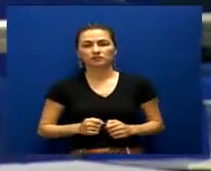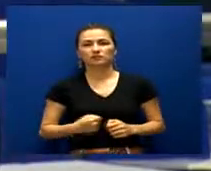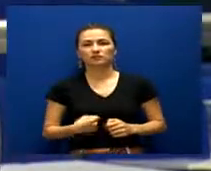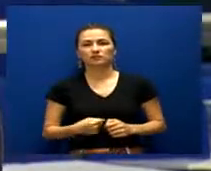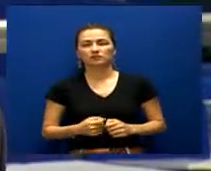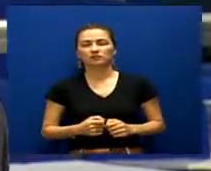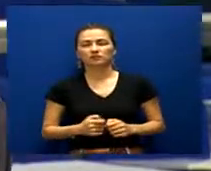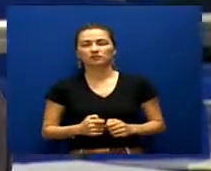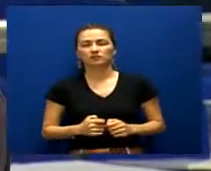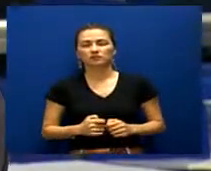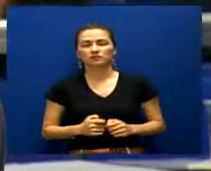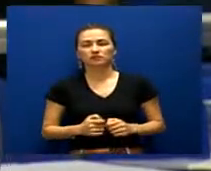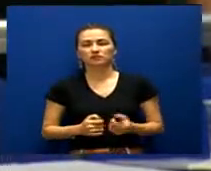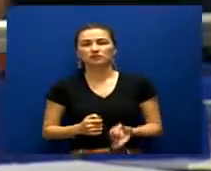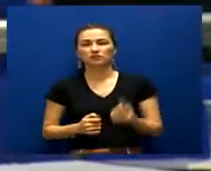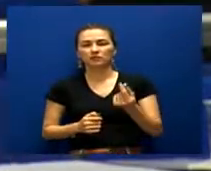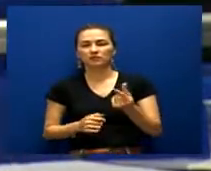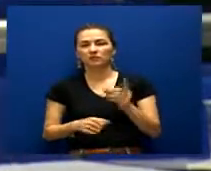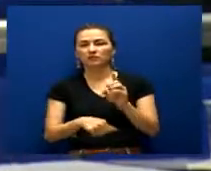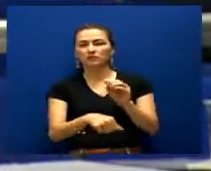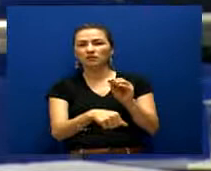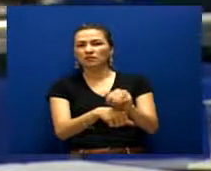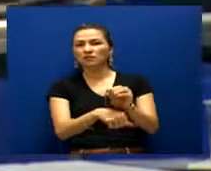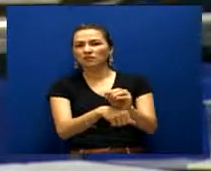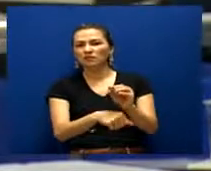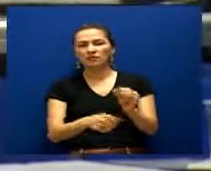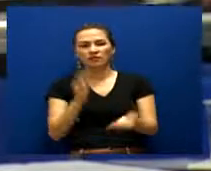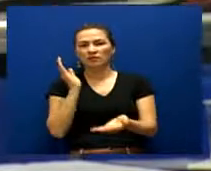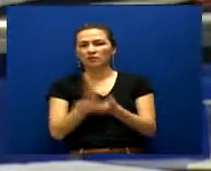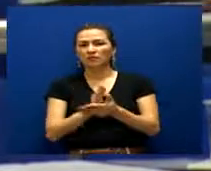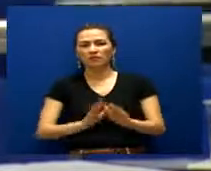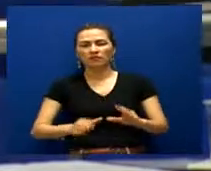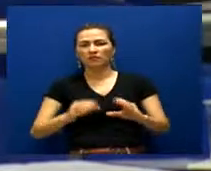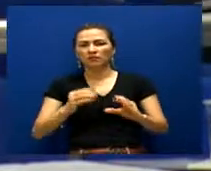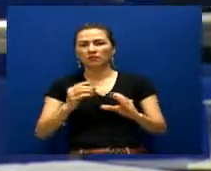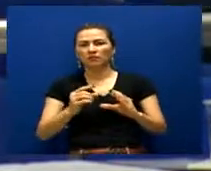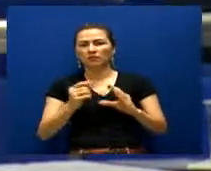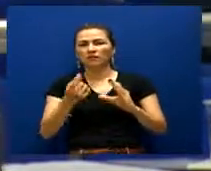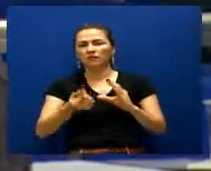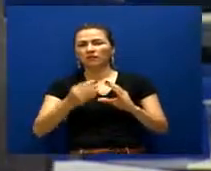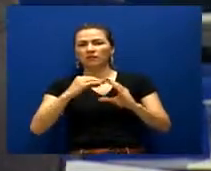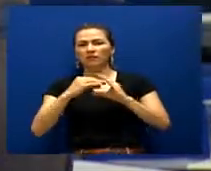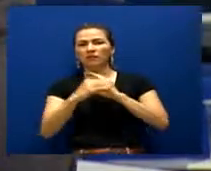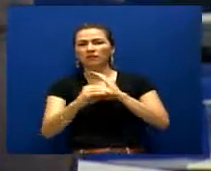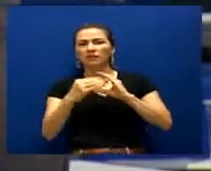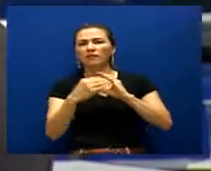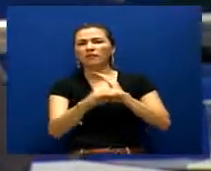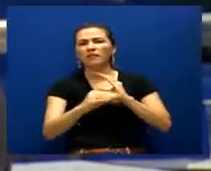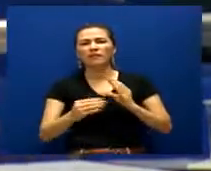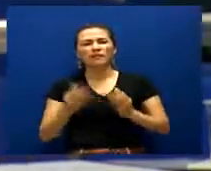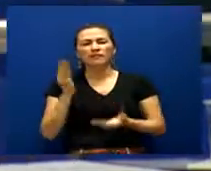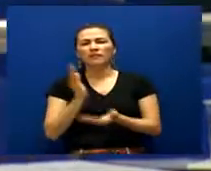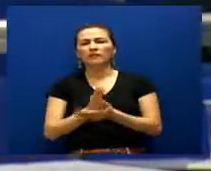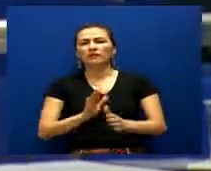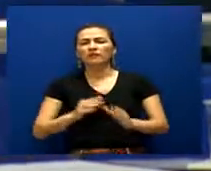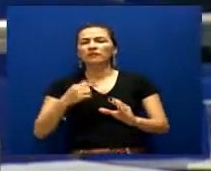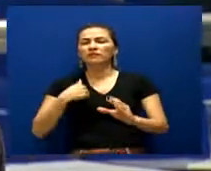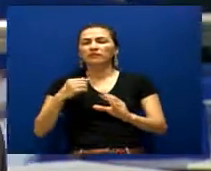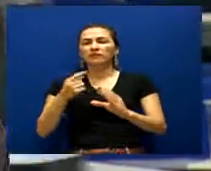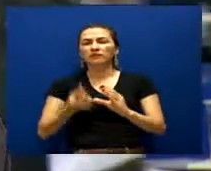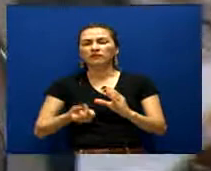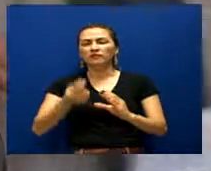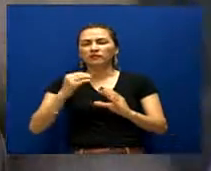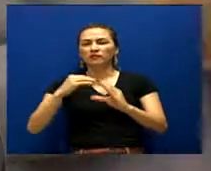Parei de enviar, tenho enviado para outras estruturas de saúde, inclusive não lhe prometo